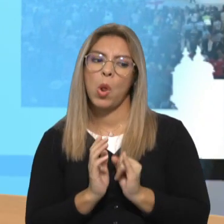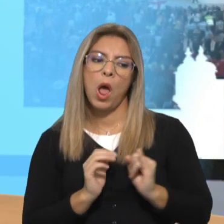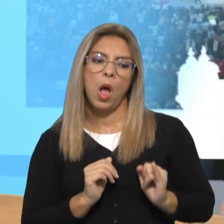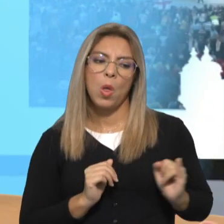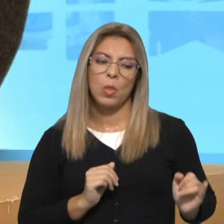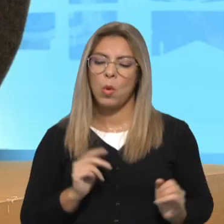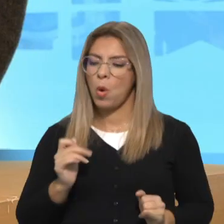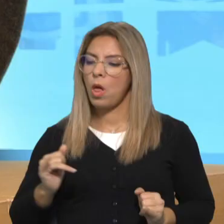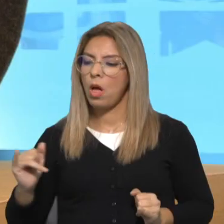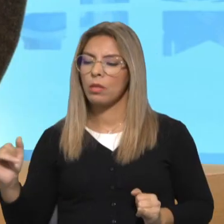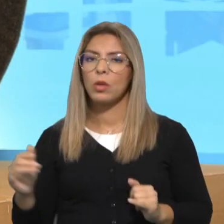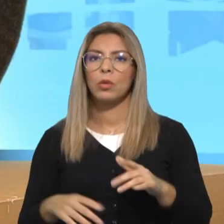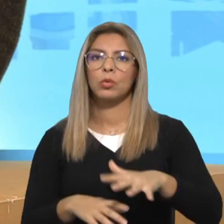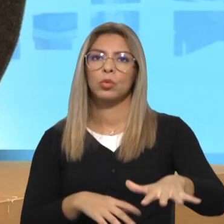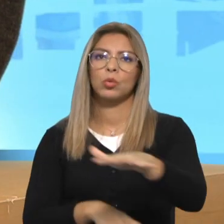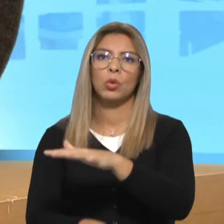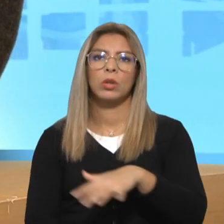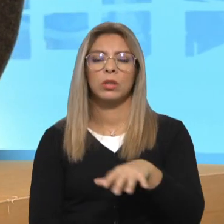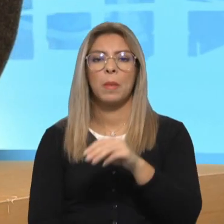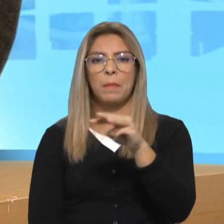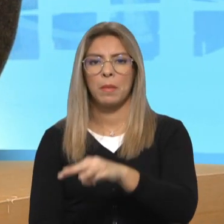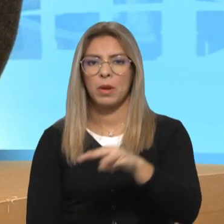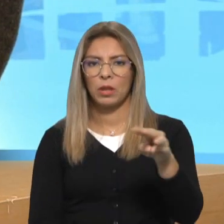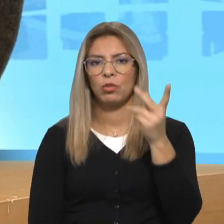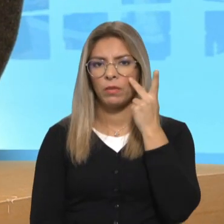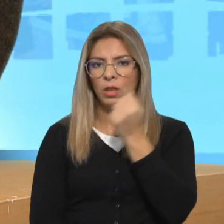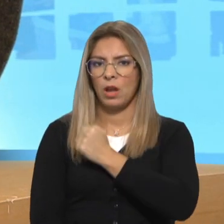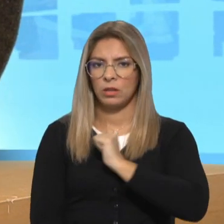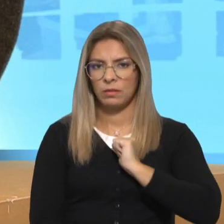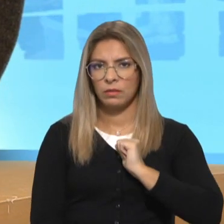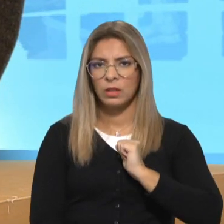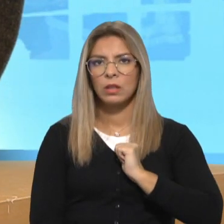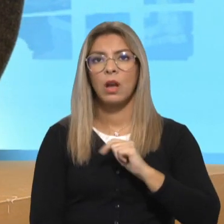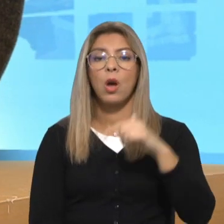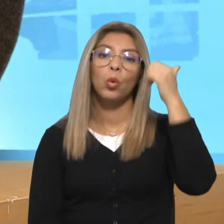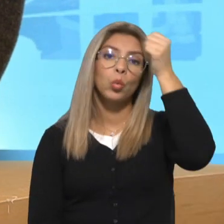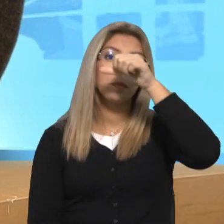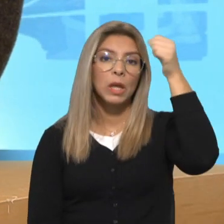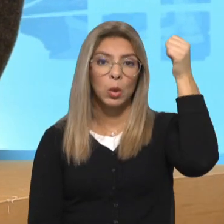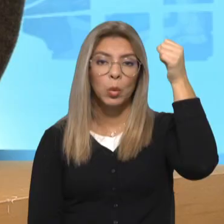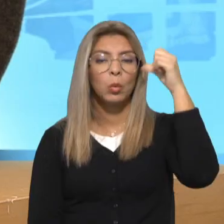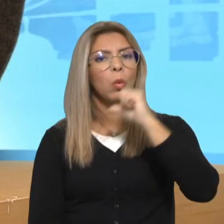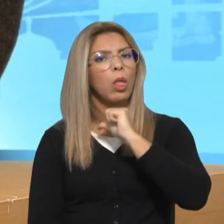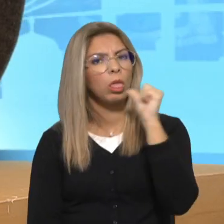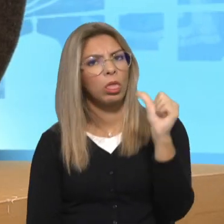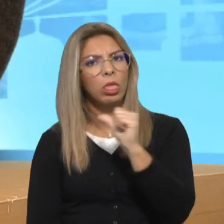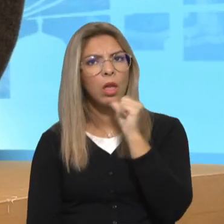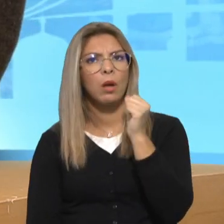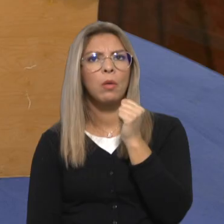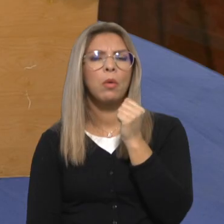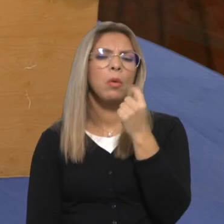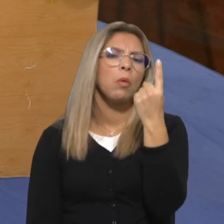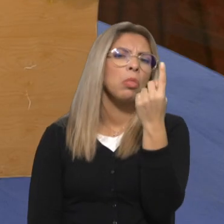Ali eu vivo na Rinchou, Algarão e Martins, e de facto ao domingo tenho participado em 1 ou 2